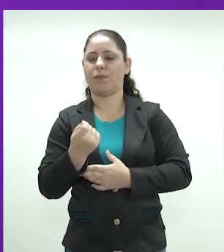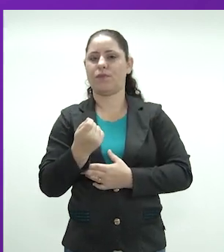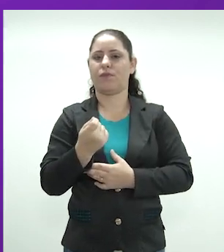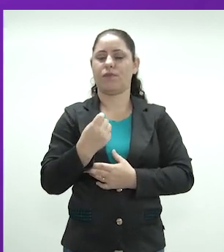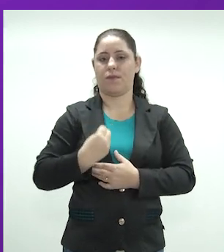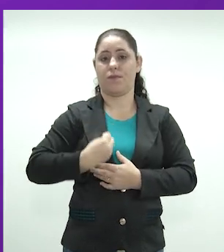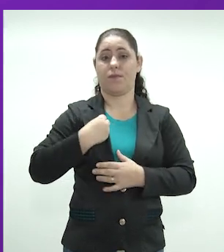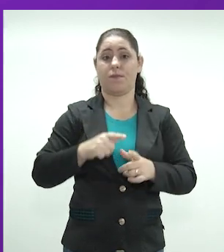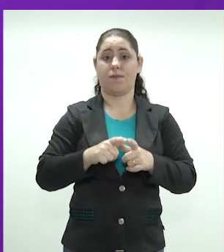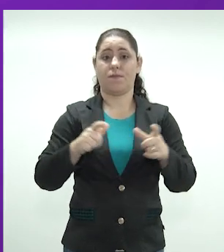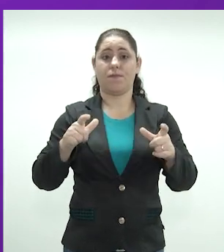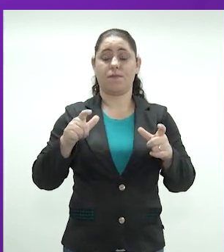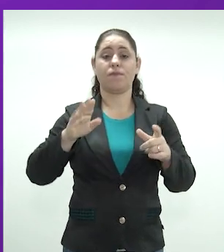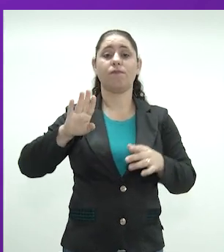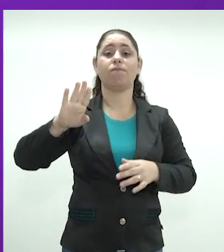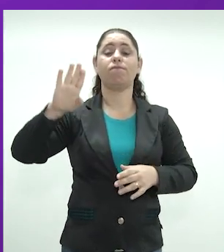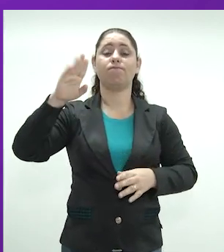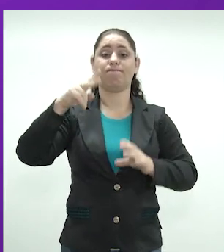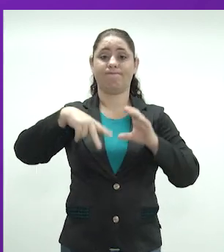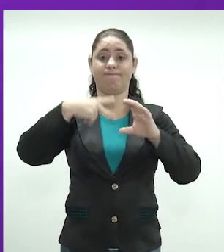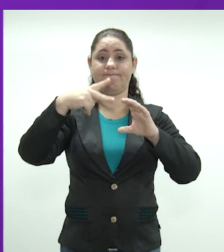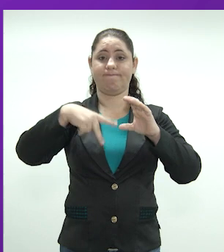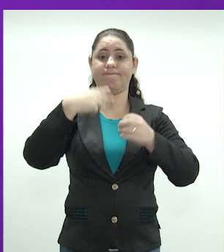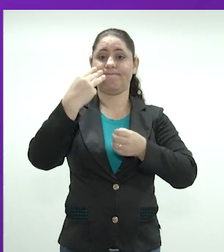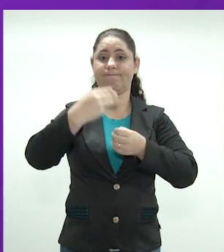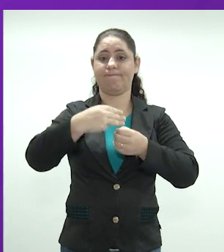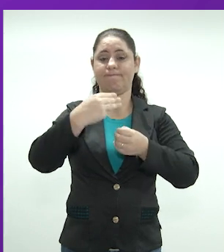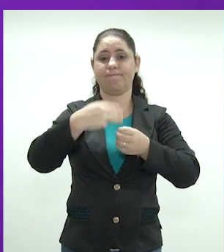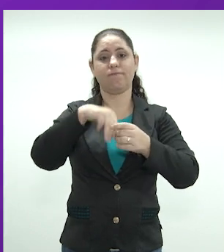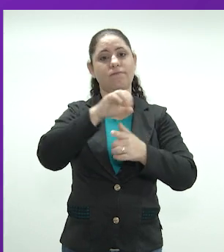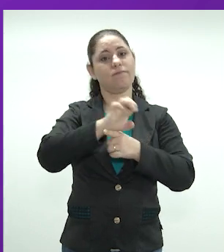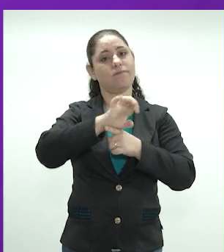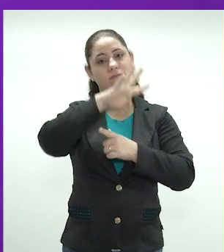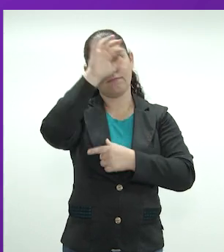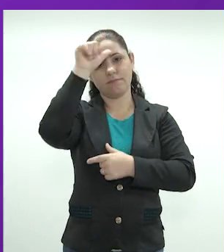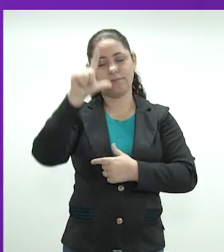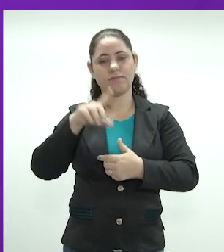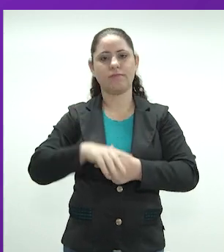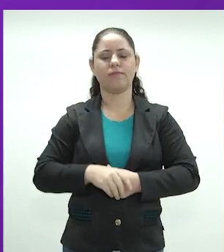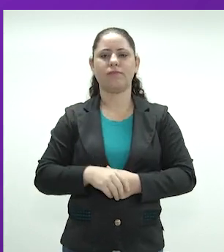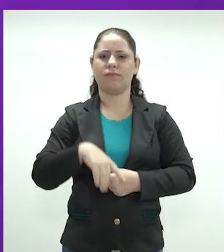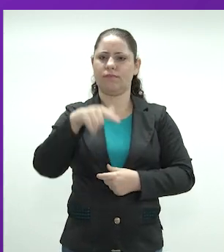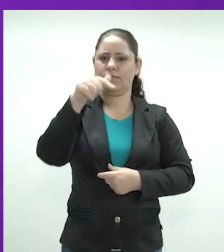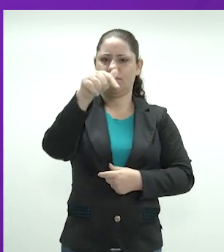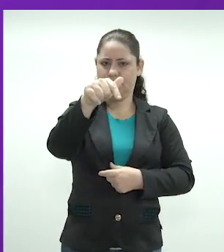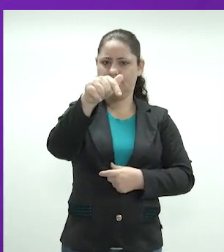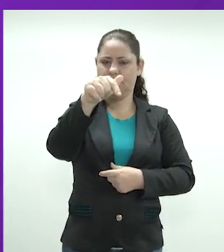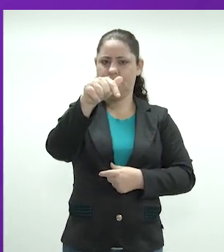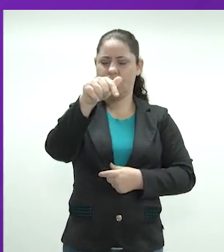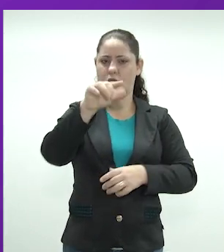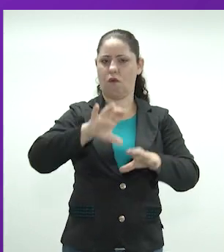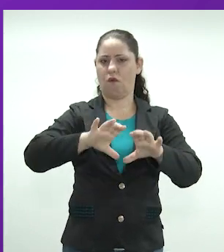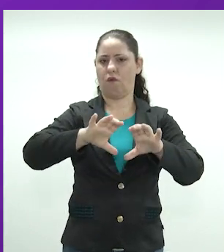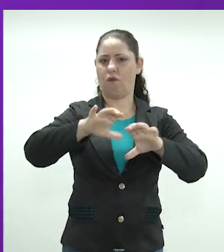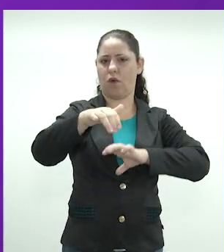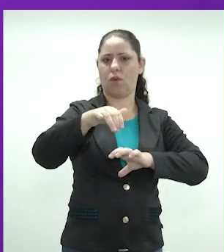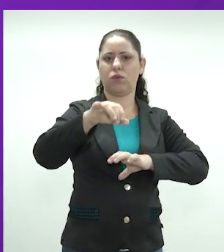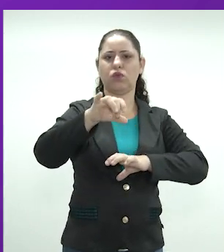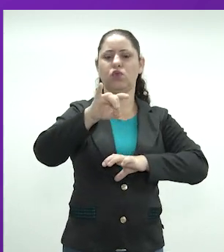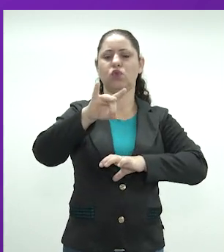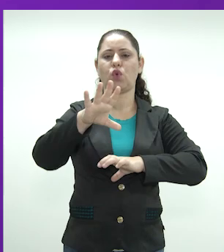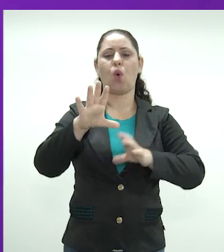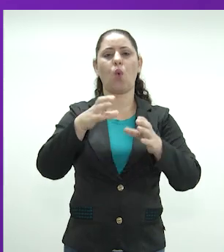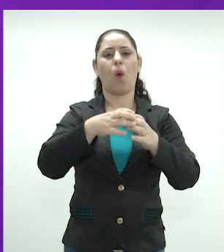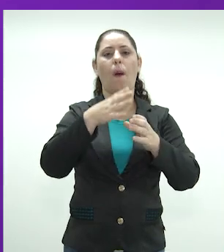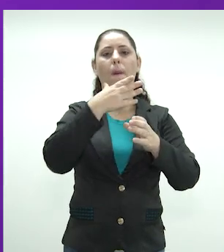registrado a maior participação de mulheres nas câmaras dos municípios de Mato Grosso do Sul, 7 são formadas